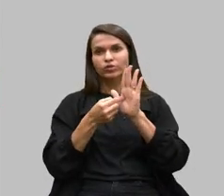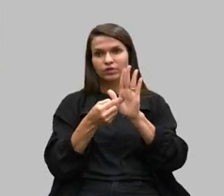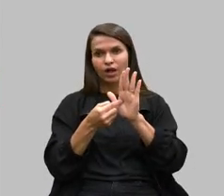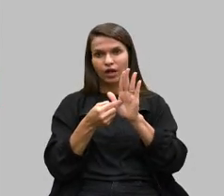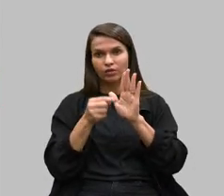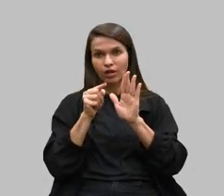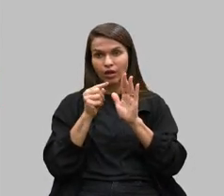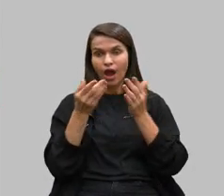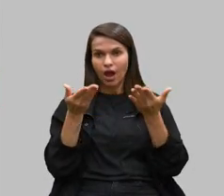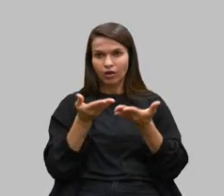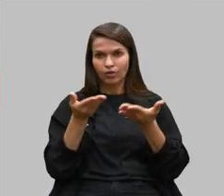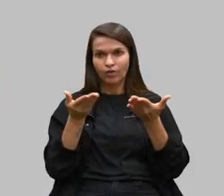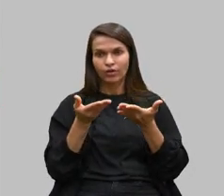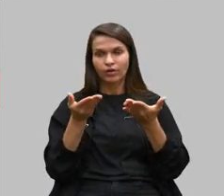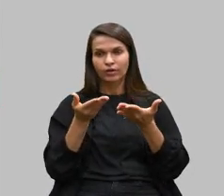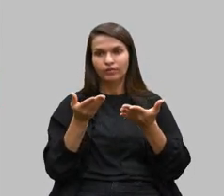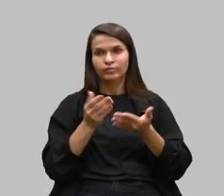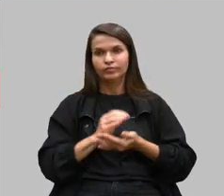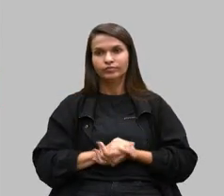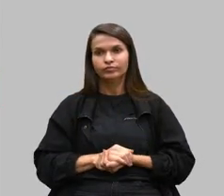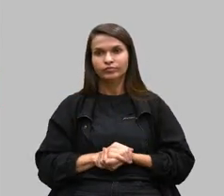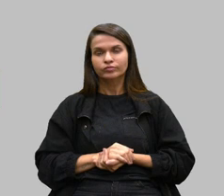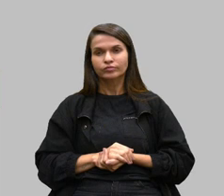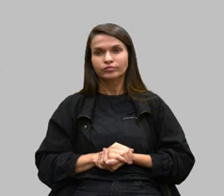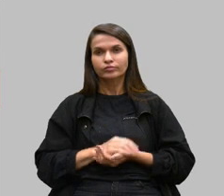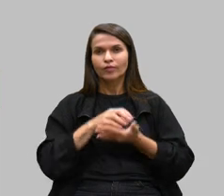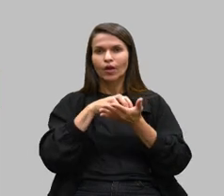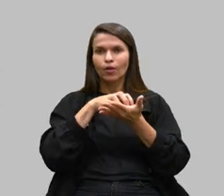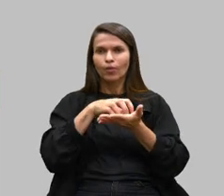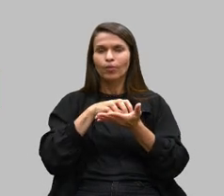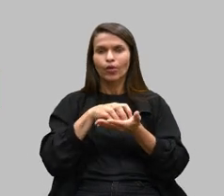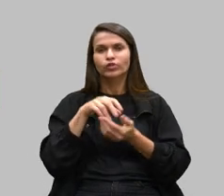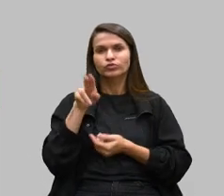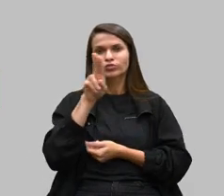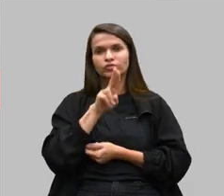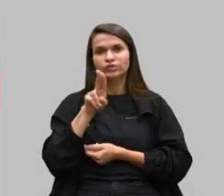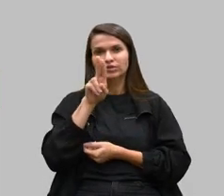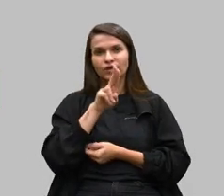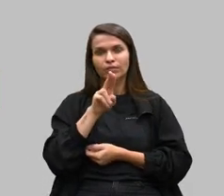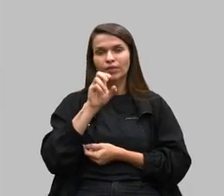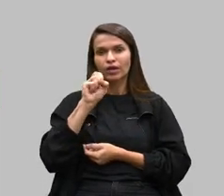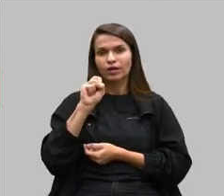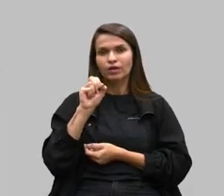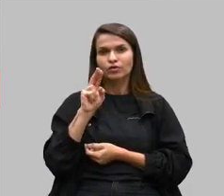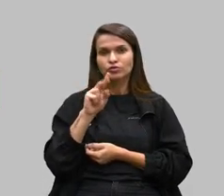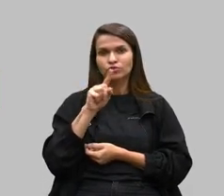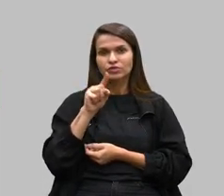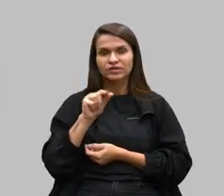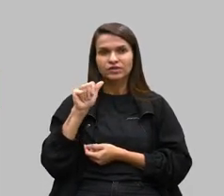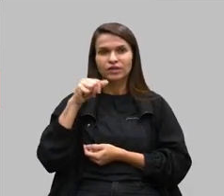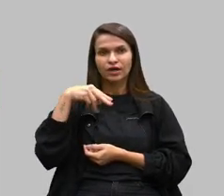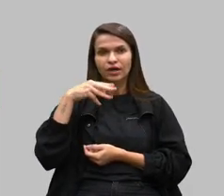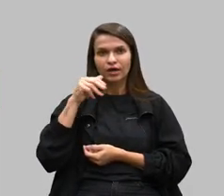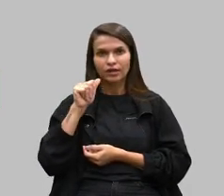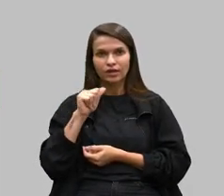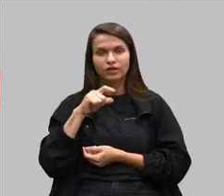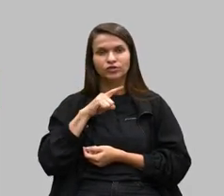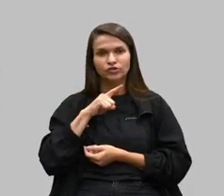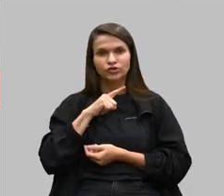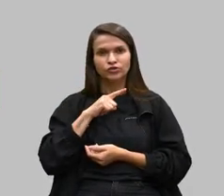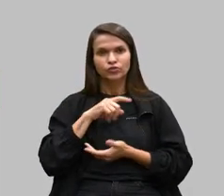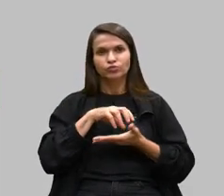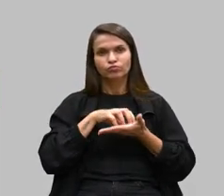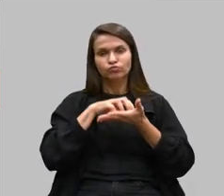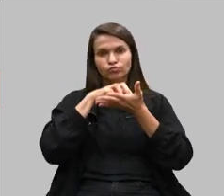agora era um Porto utilizado pela Suzano então nós tínhamos aí o embarque de